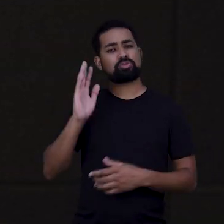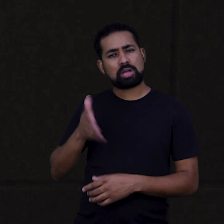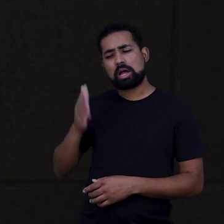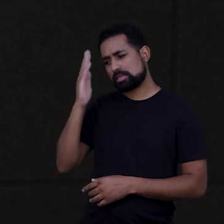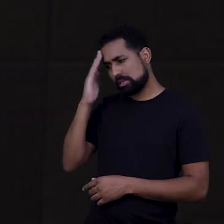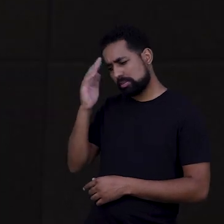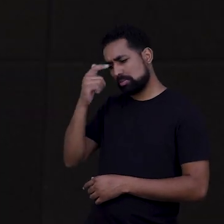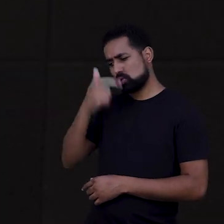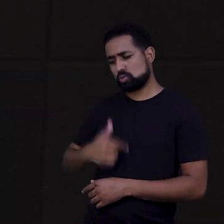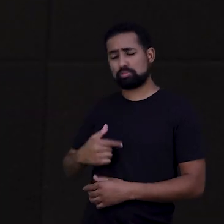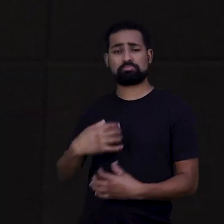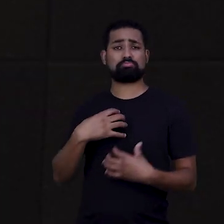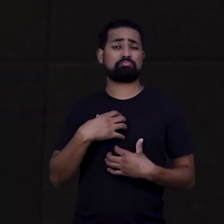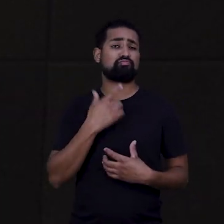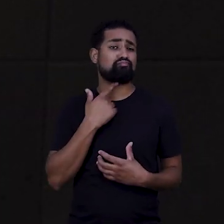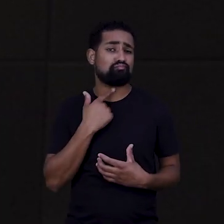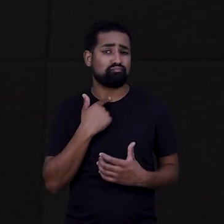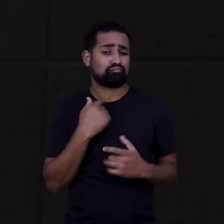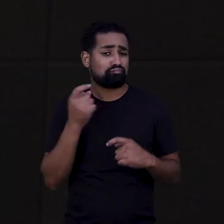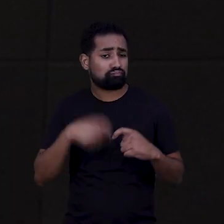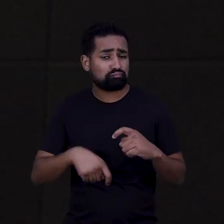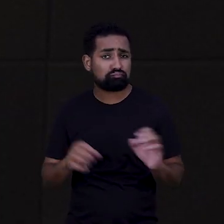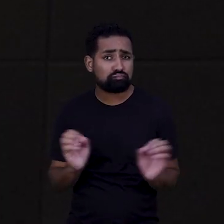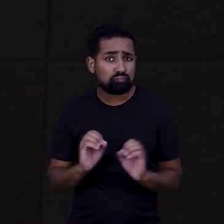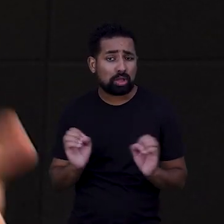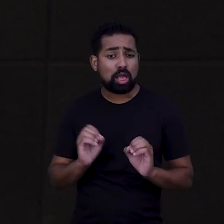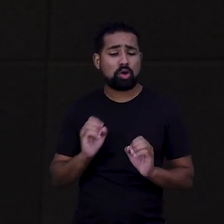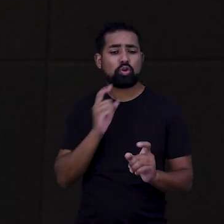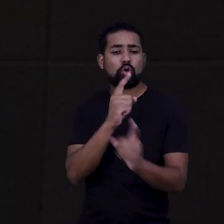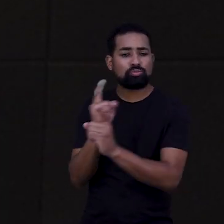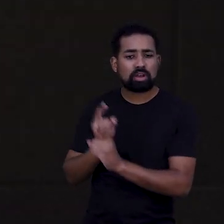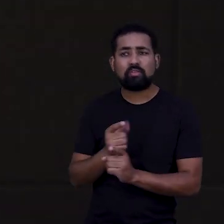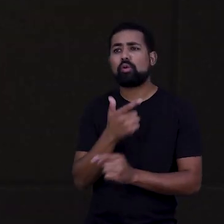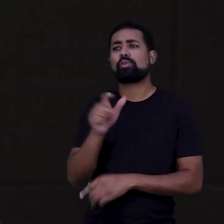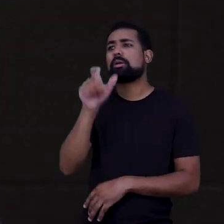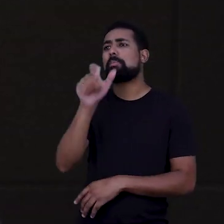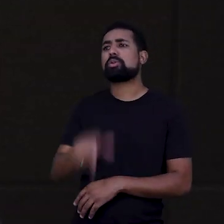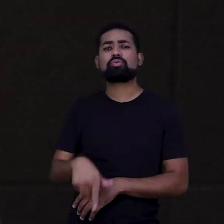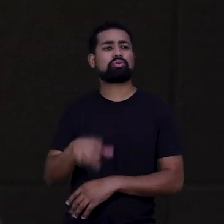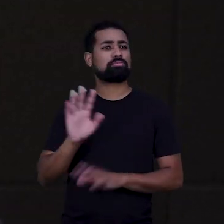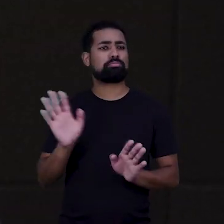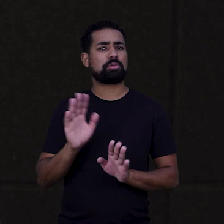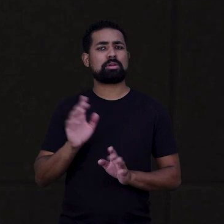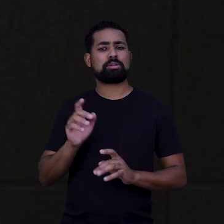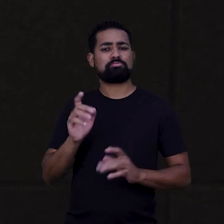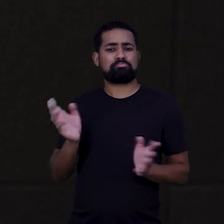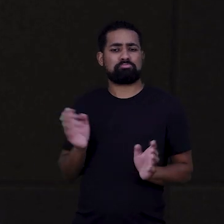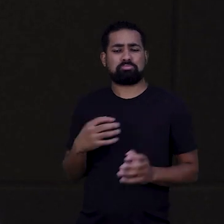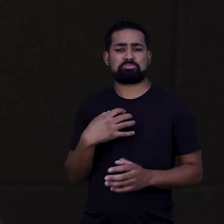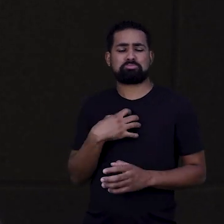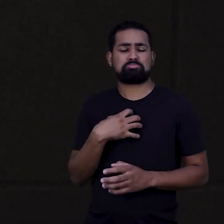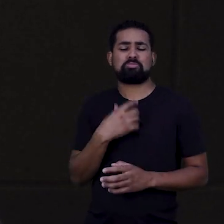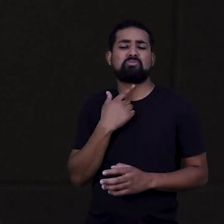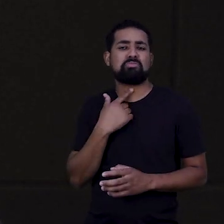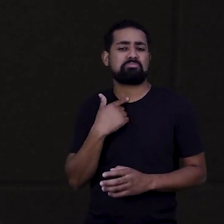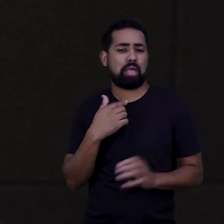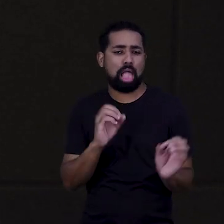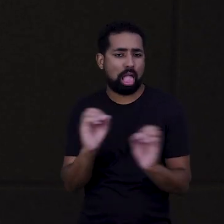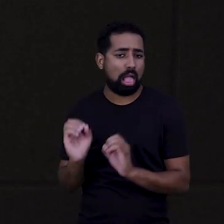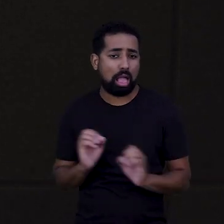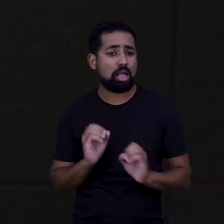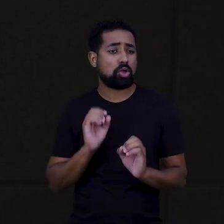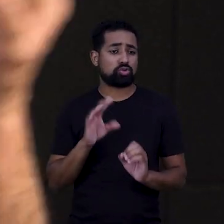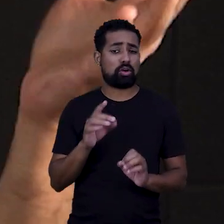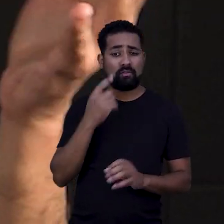pessoa sexual Só que eu nunca tinha encontrado nenhuma outra pessoa sexual eu só conversava com pessoas sexuais na internet